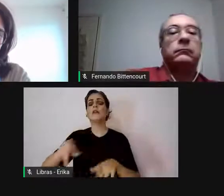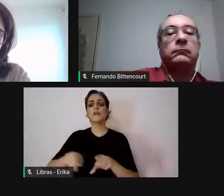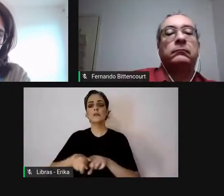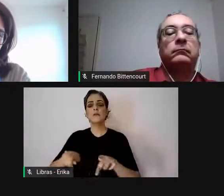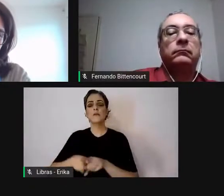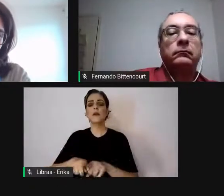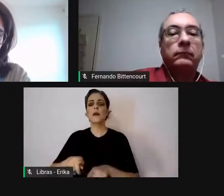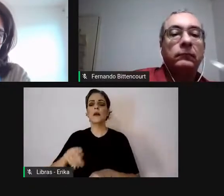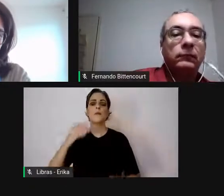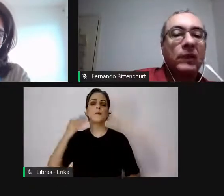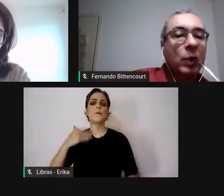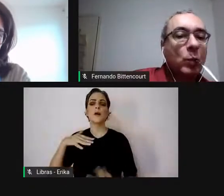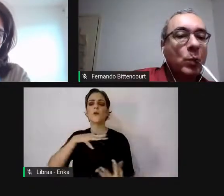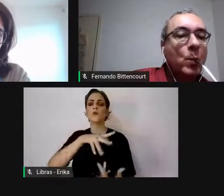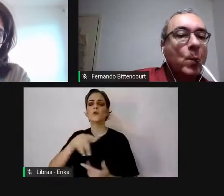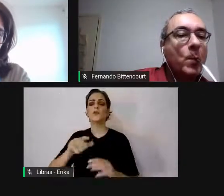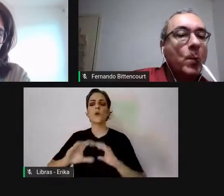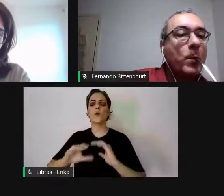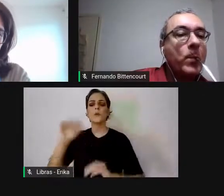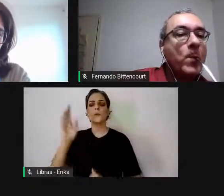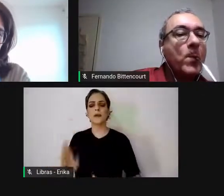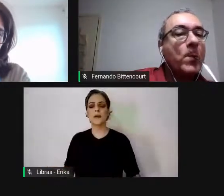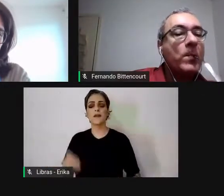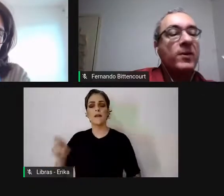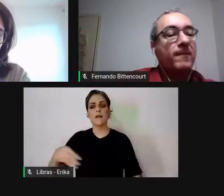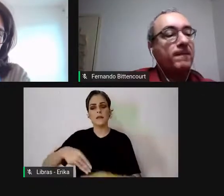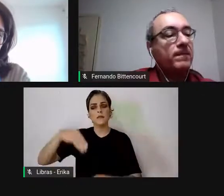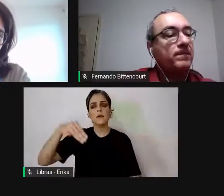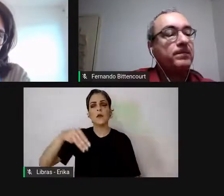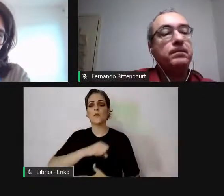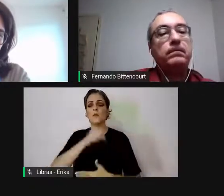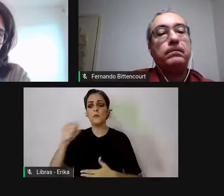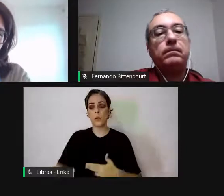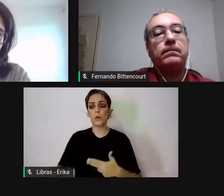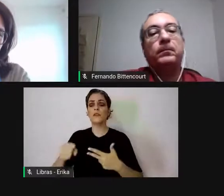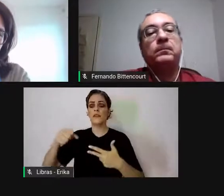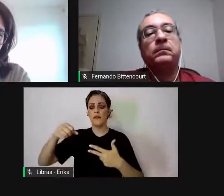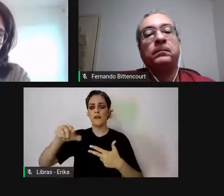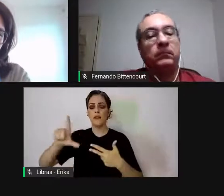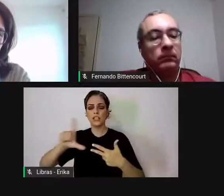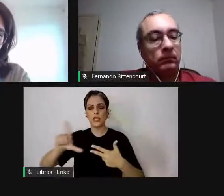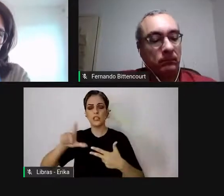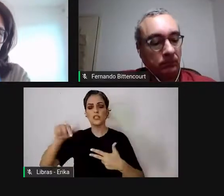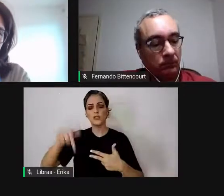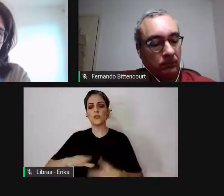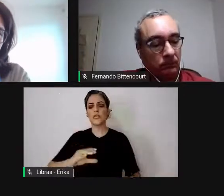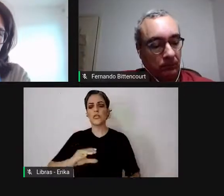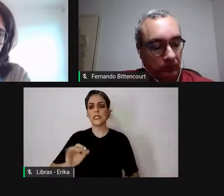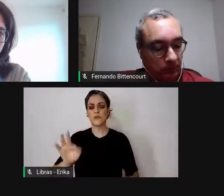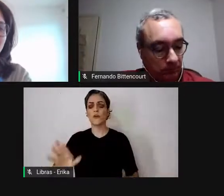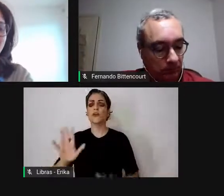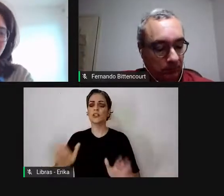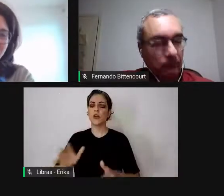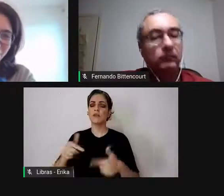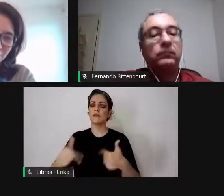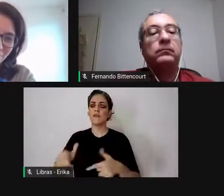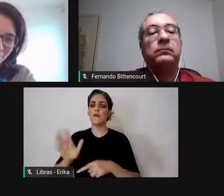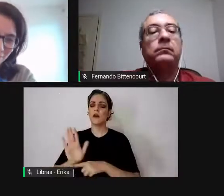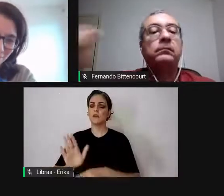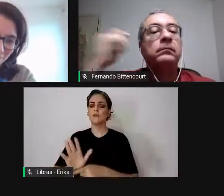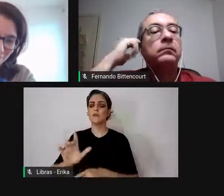Poder Legislativo pelo CEFOR, trabalhou como assessora parlamentar na Câmara dos Deputados e no Senado. Bem-vinda,